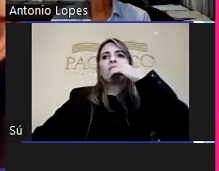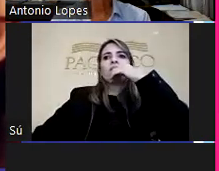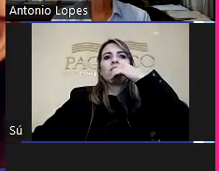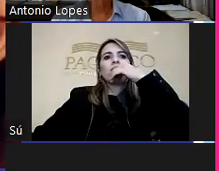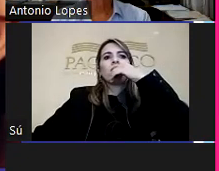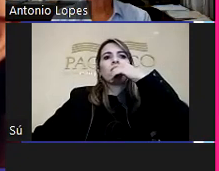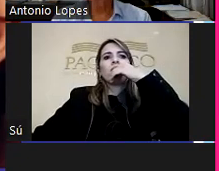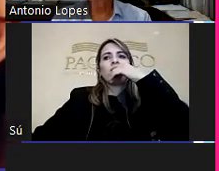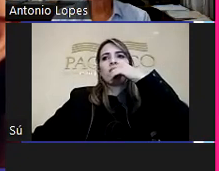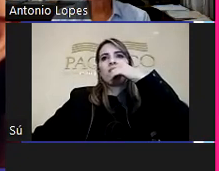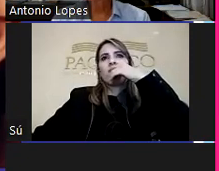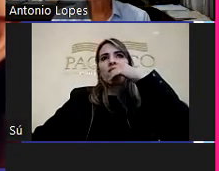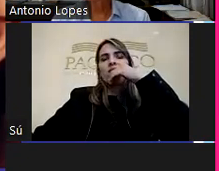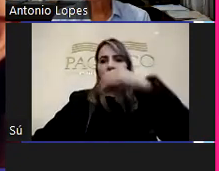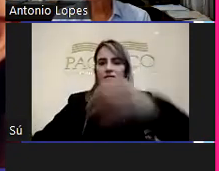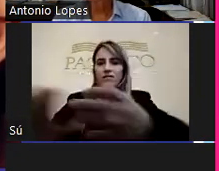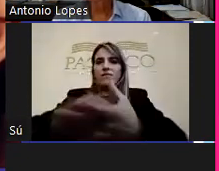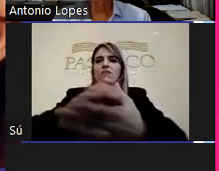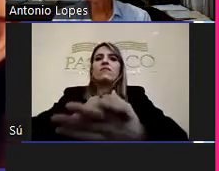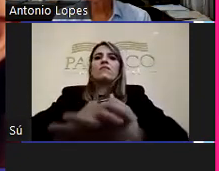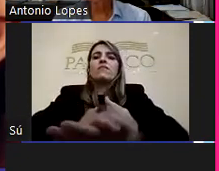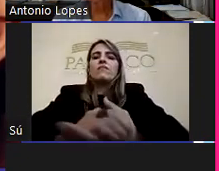aqui. Qual a idade?